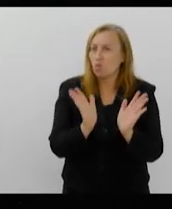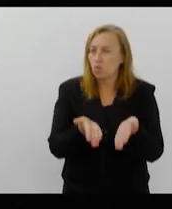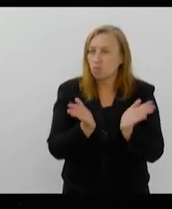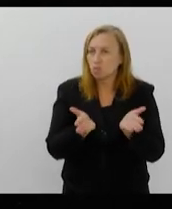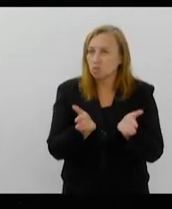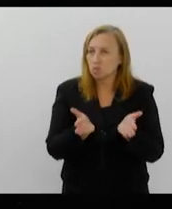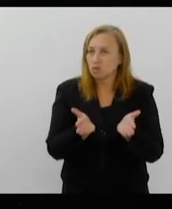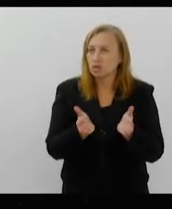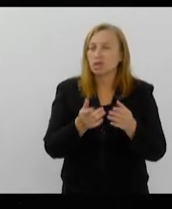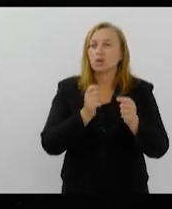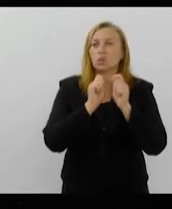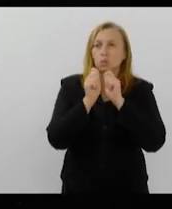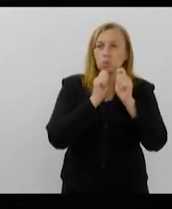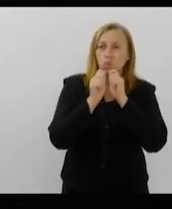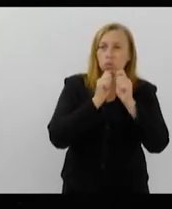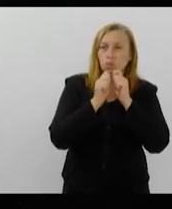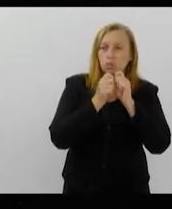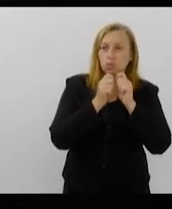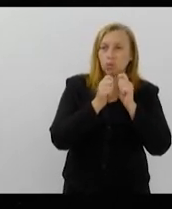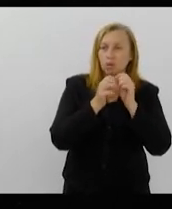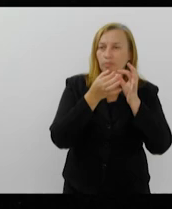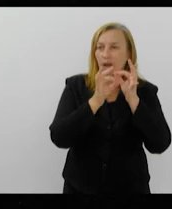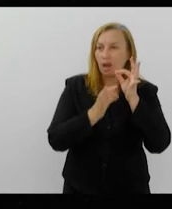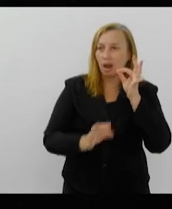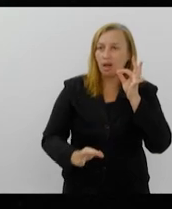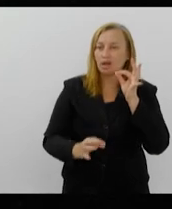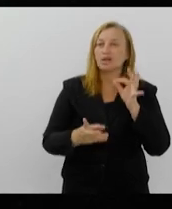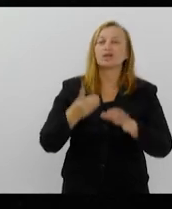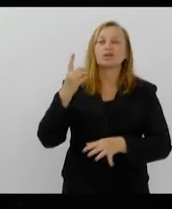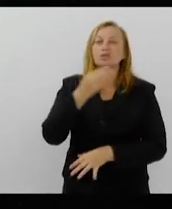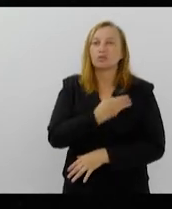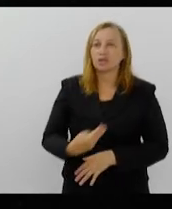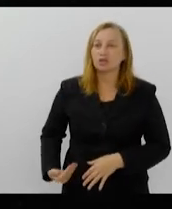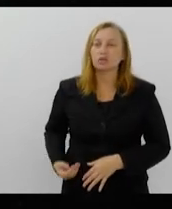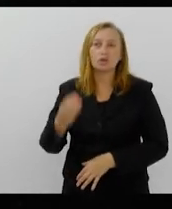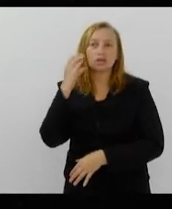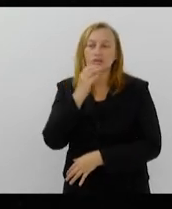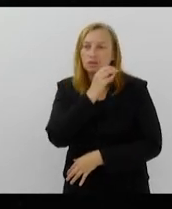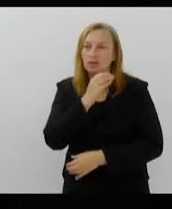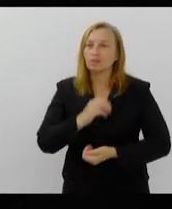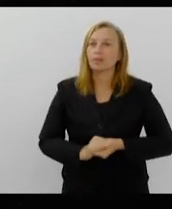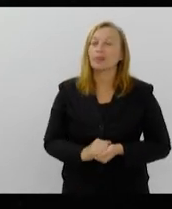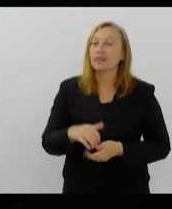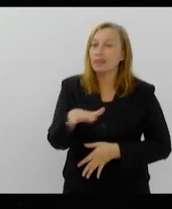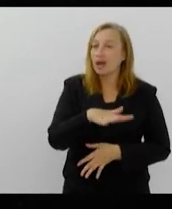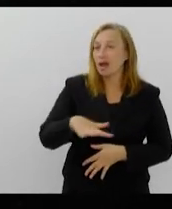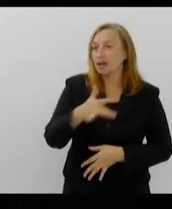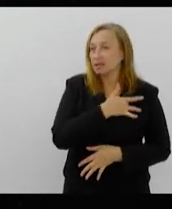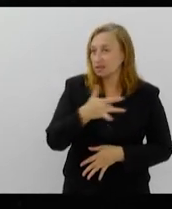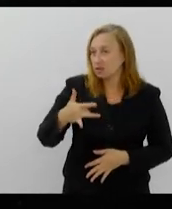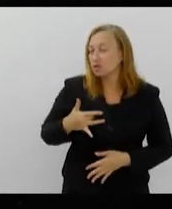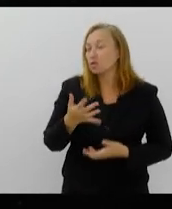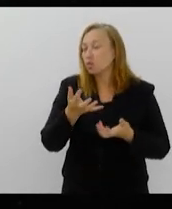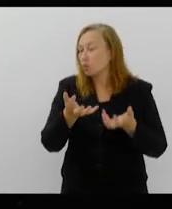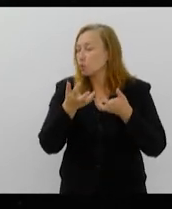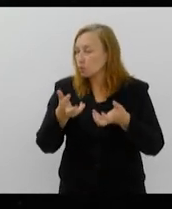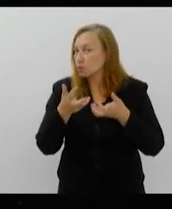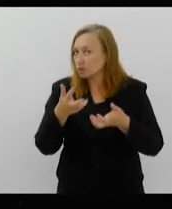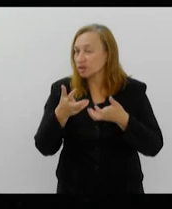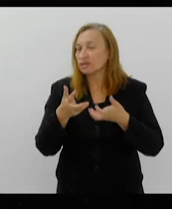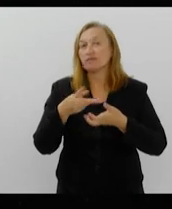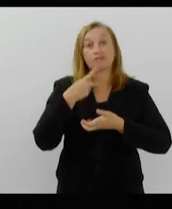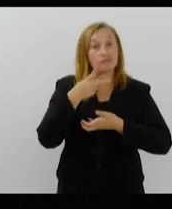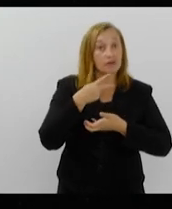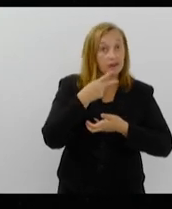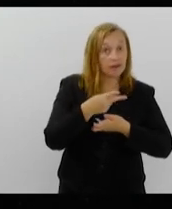extensa entrevista dada pelo governador Cláudio Castro. E na área da saúde, eu queria